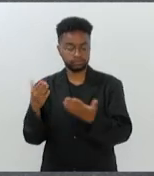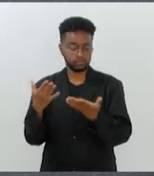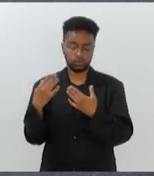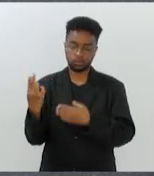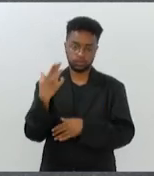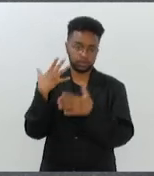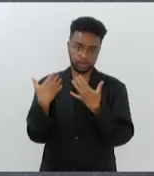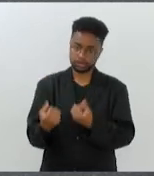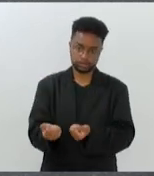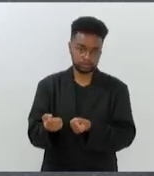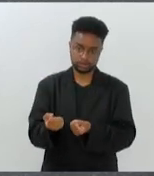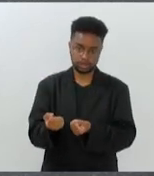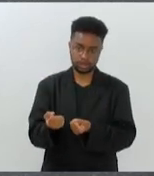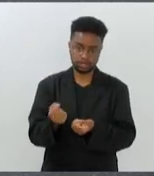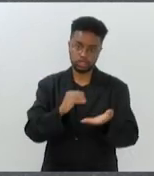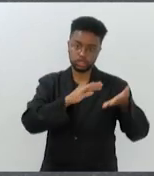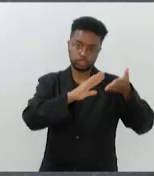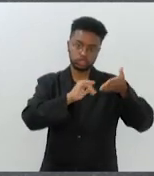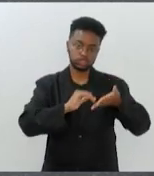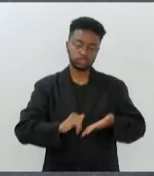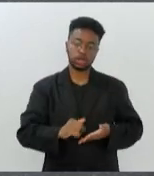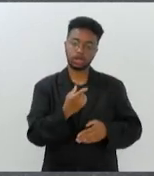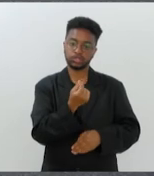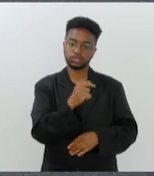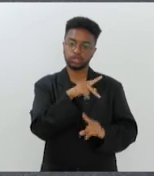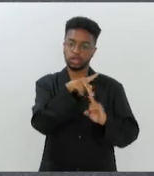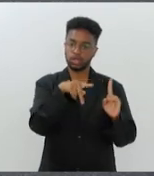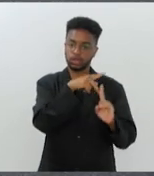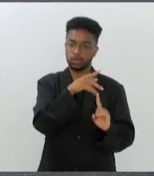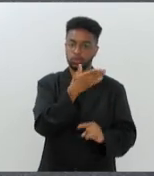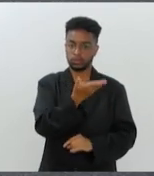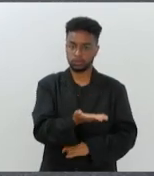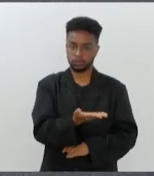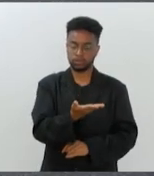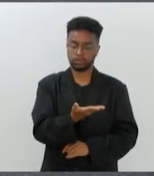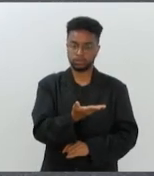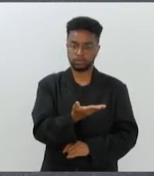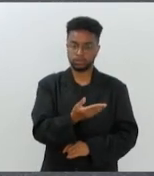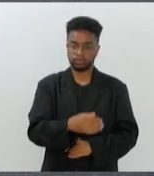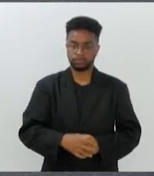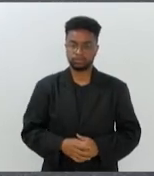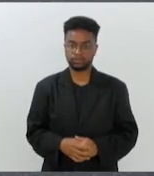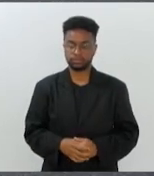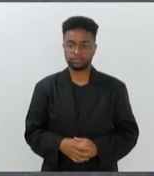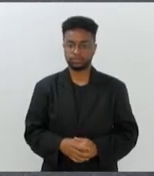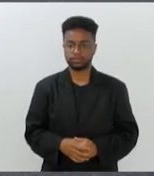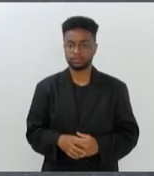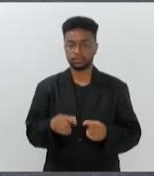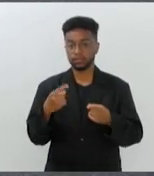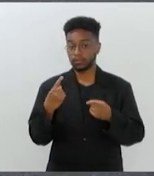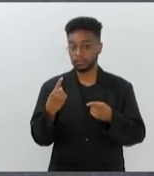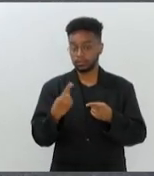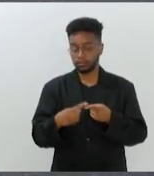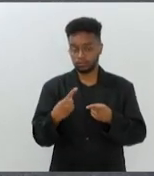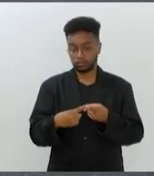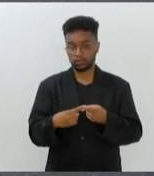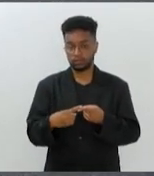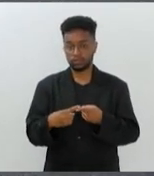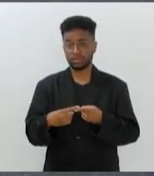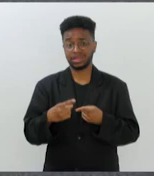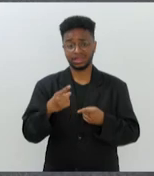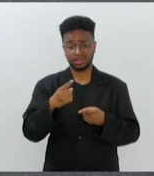Inadmissível descapitalizar o Fundo Único do Rio Previdência, porque ele tem um